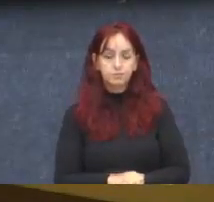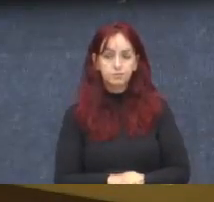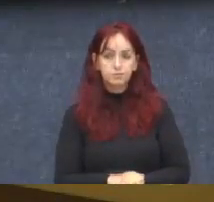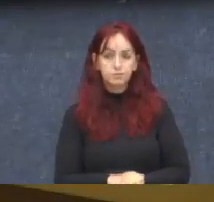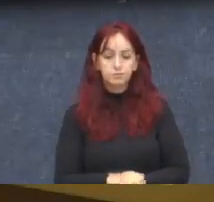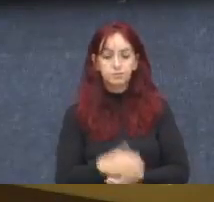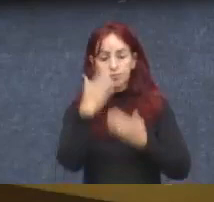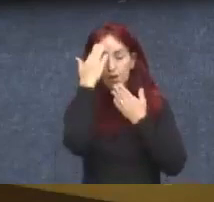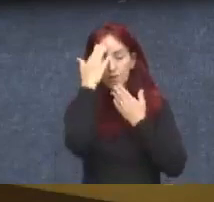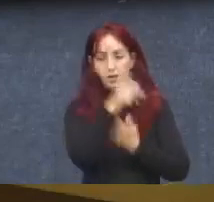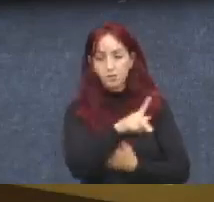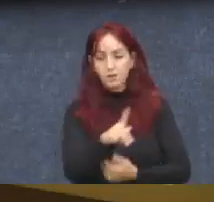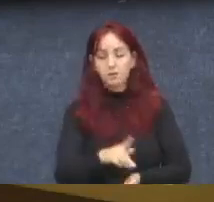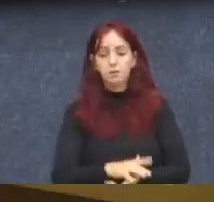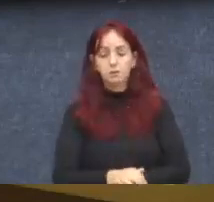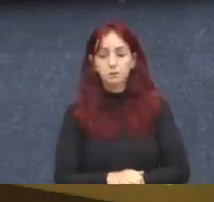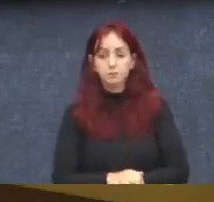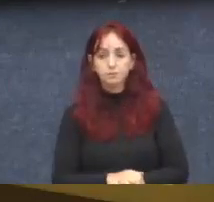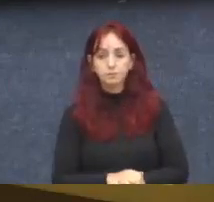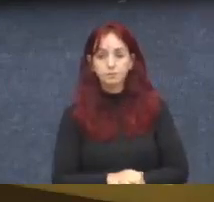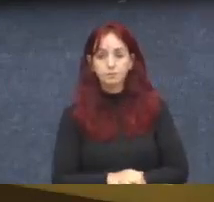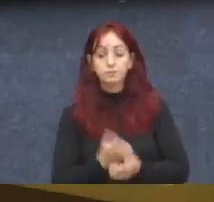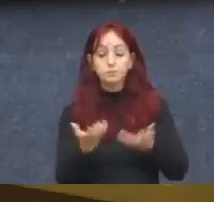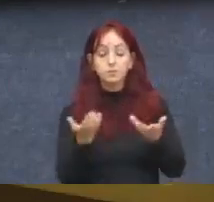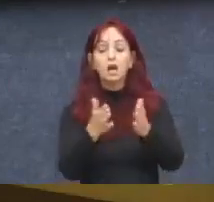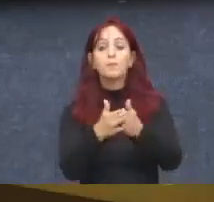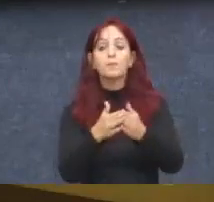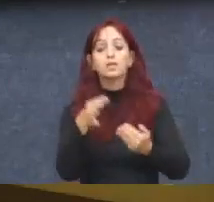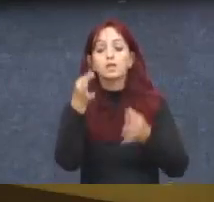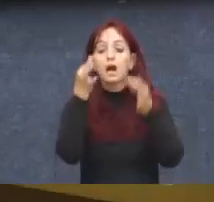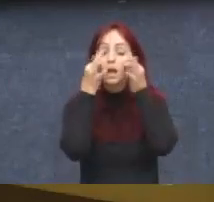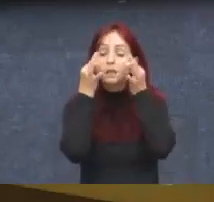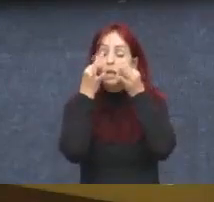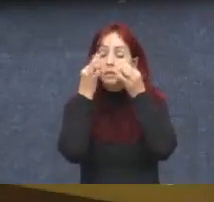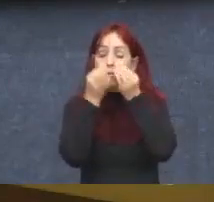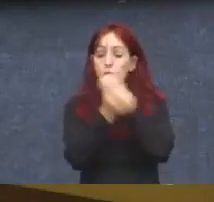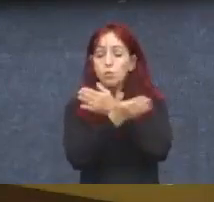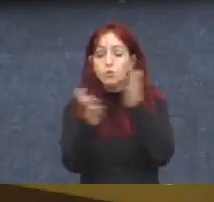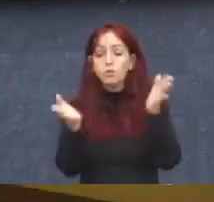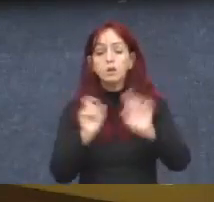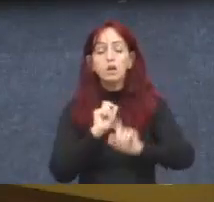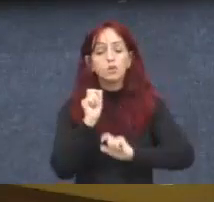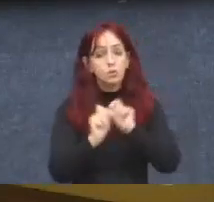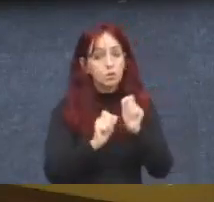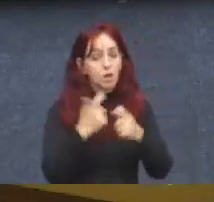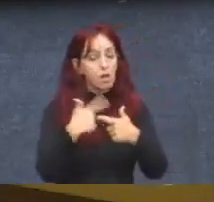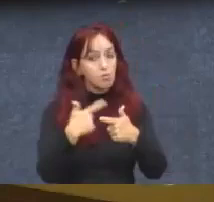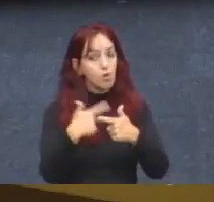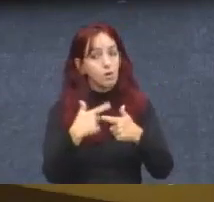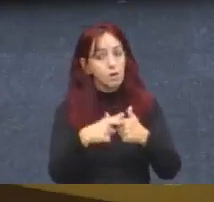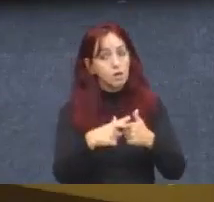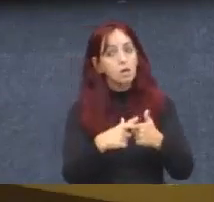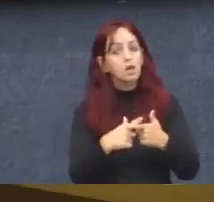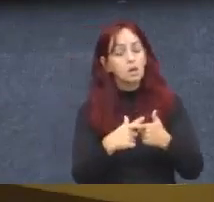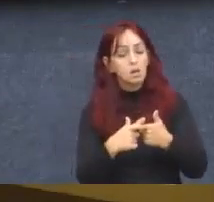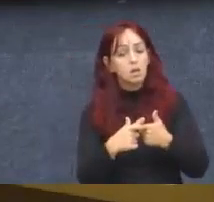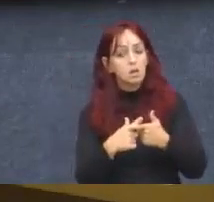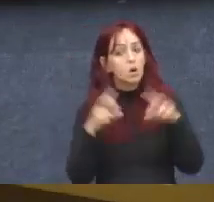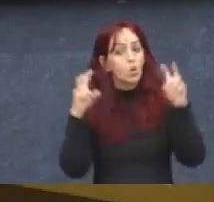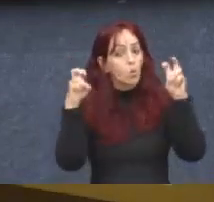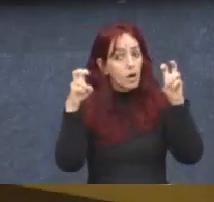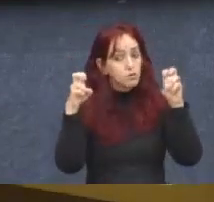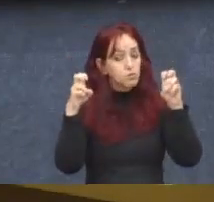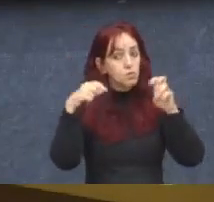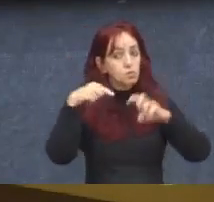Muito obrigada, presidente. Quero pedir atenção aqui de todos os colegas, porque o assunto que me traz aqui hoje no